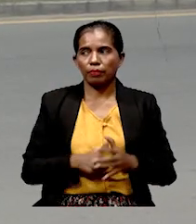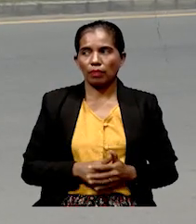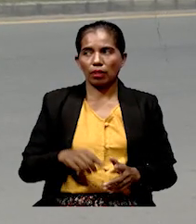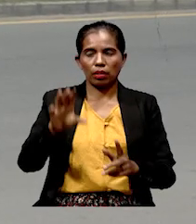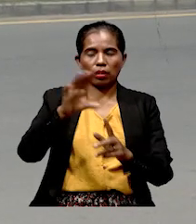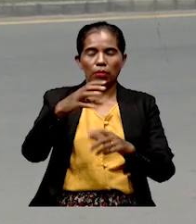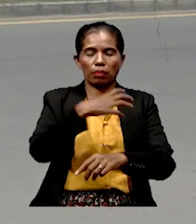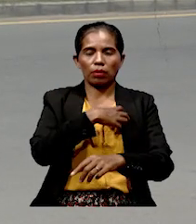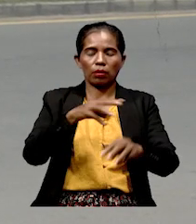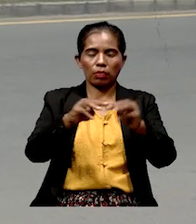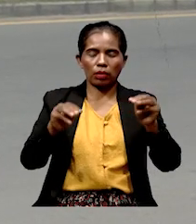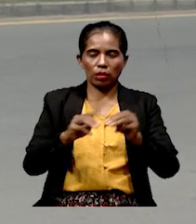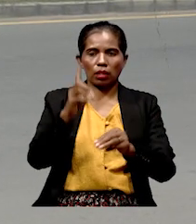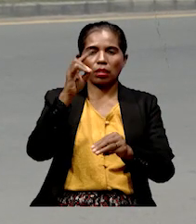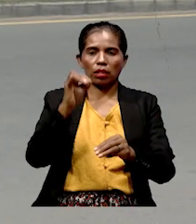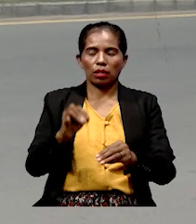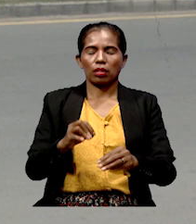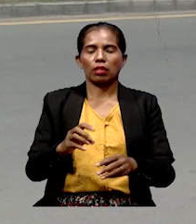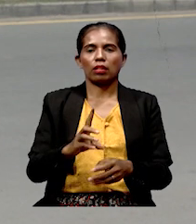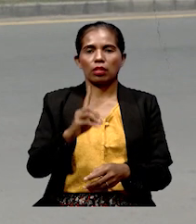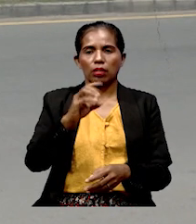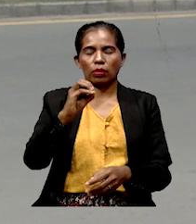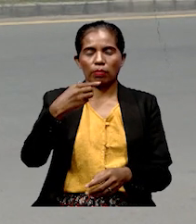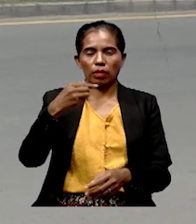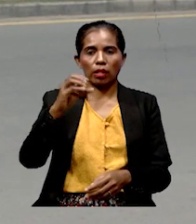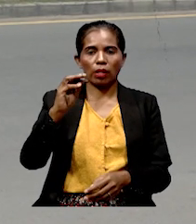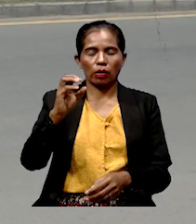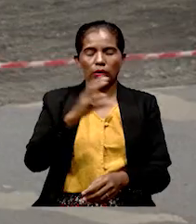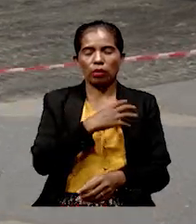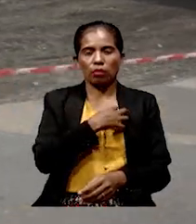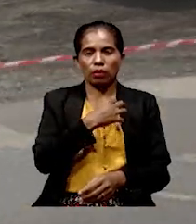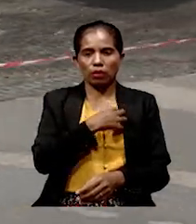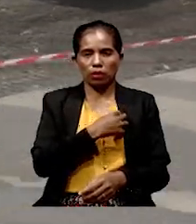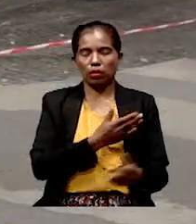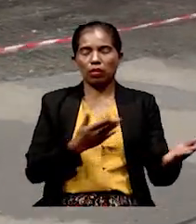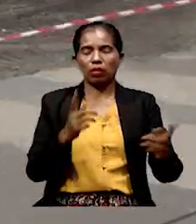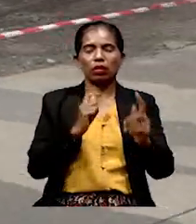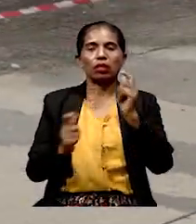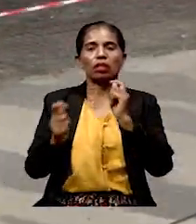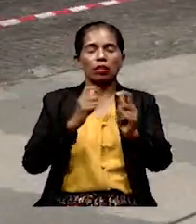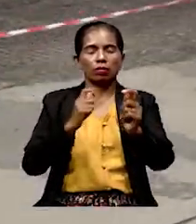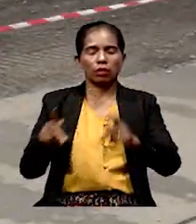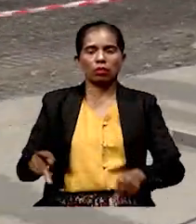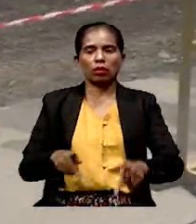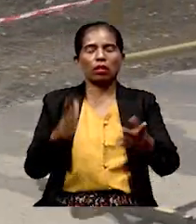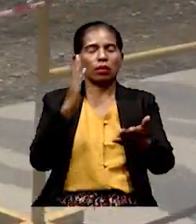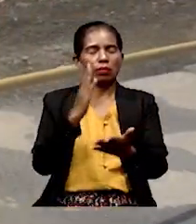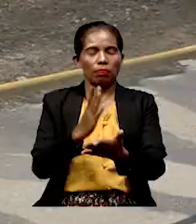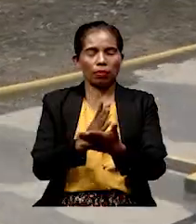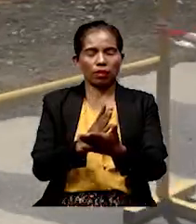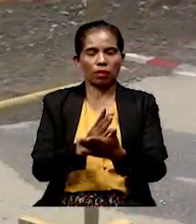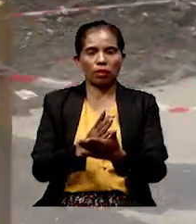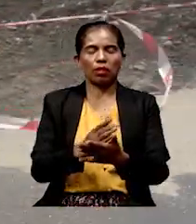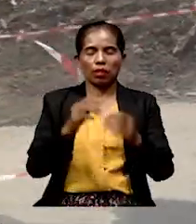Polisi Transito Munisipi Dili, Inspektor Domingo Sarmiento informa, Penitele se organiza transporte publik usira atau para ia terminal